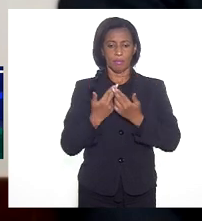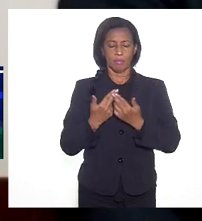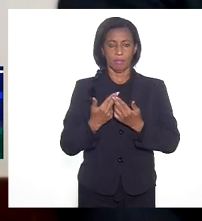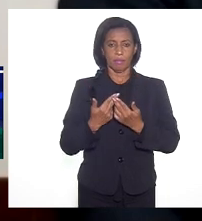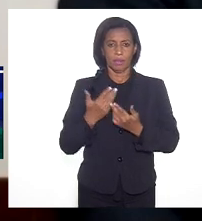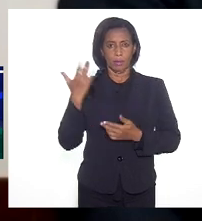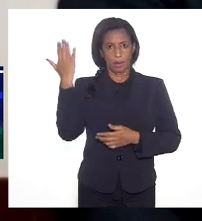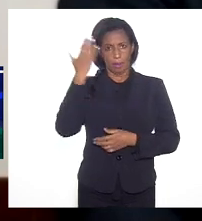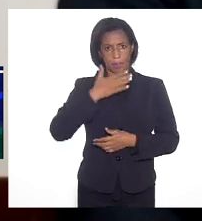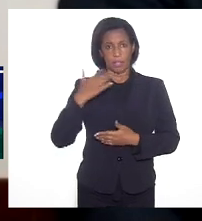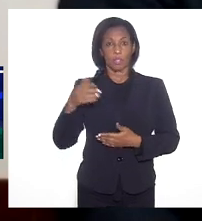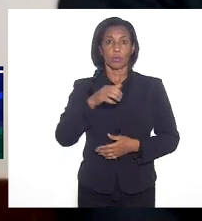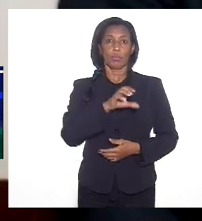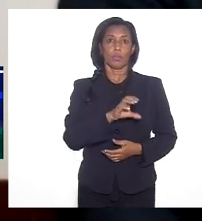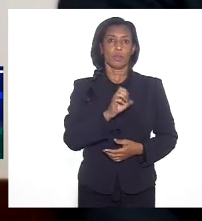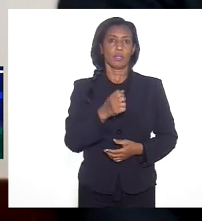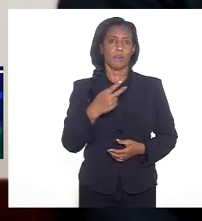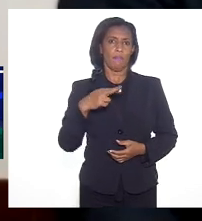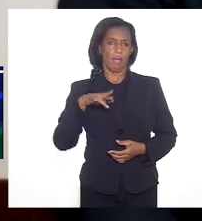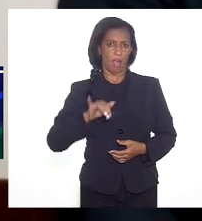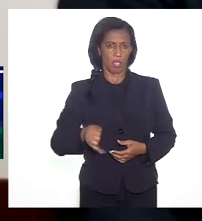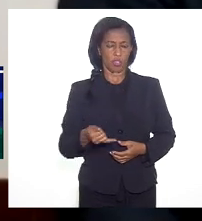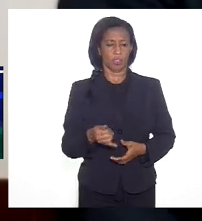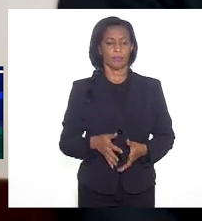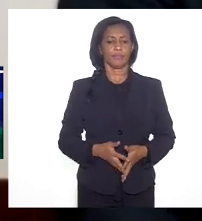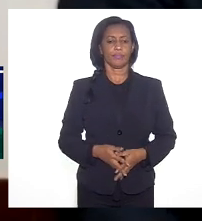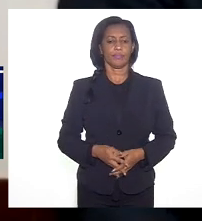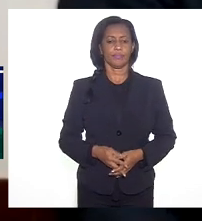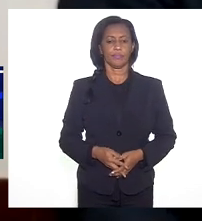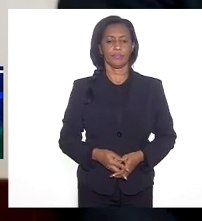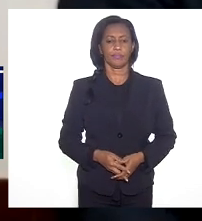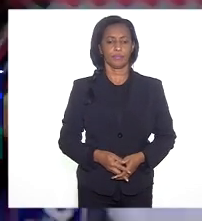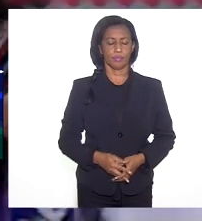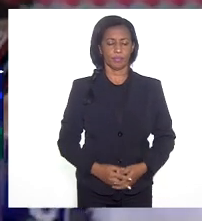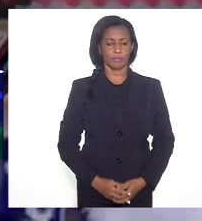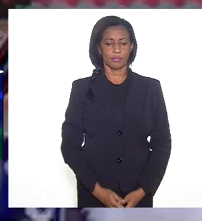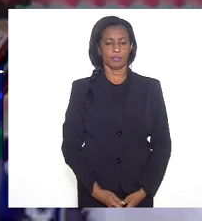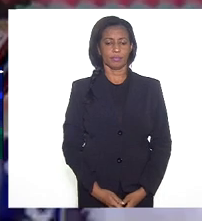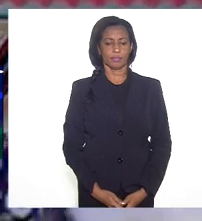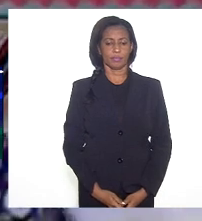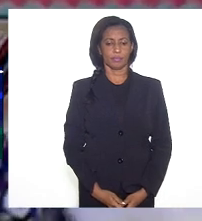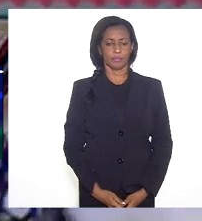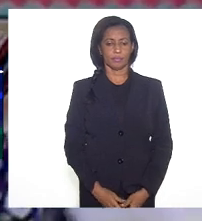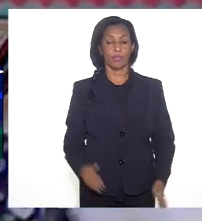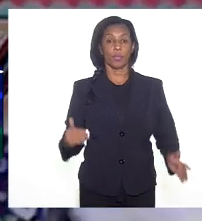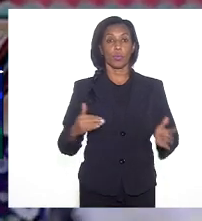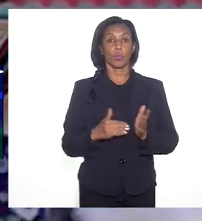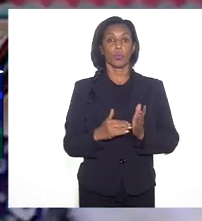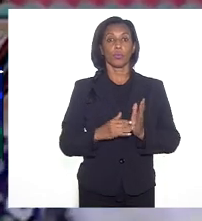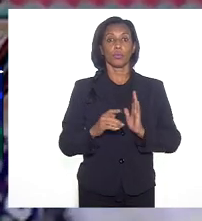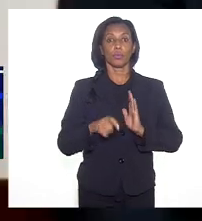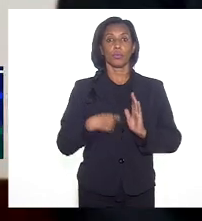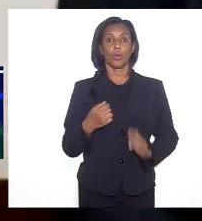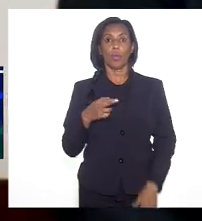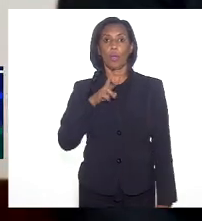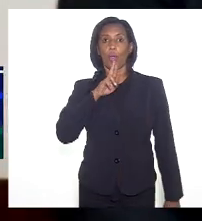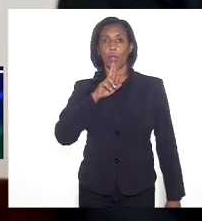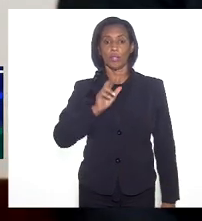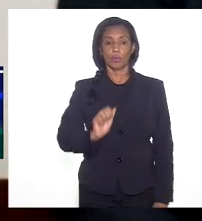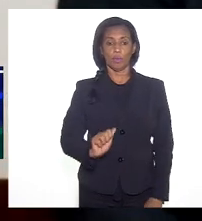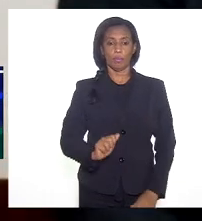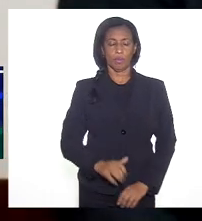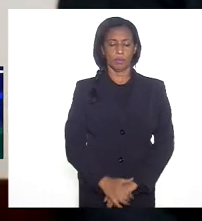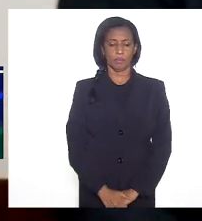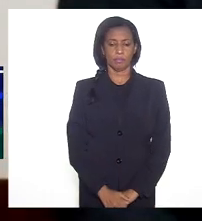dele em relação ao CETERJ que a bancada dos trabalhadores pediu ok o último inscrito é o deputado Rodrigo Amorim